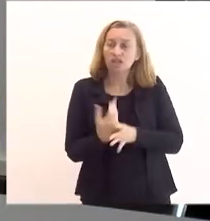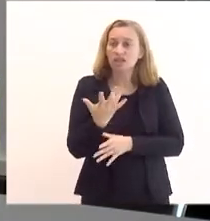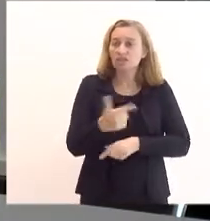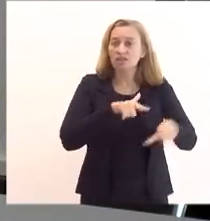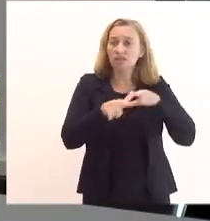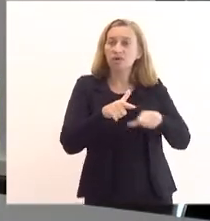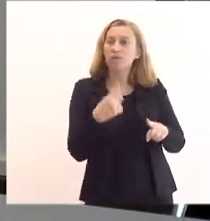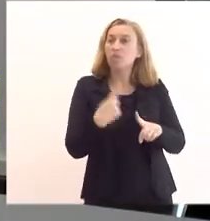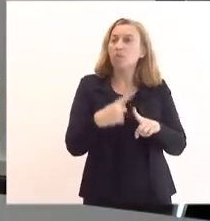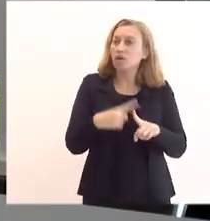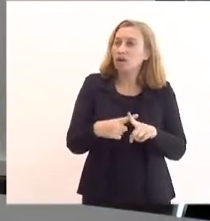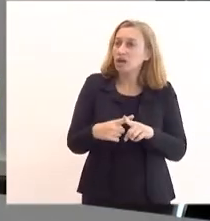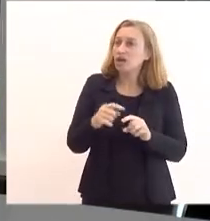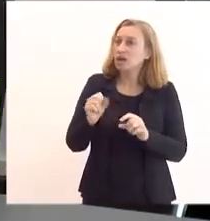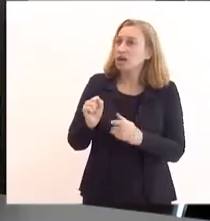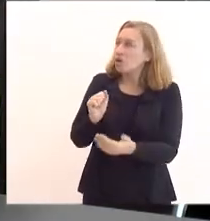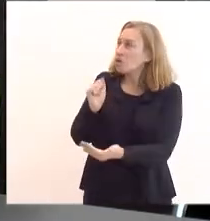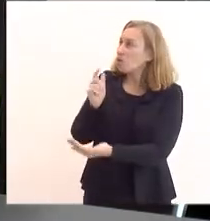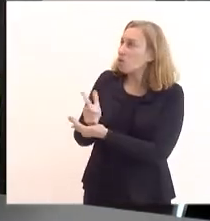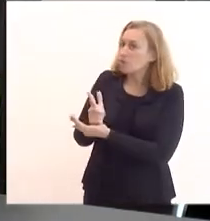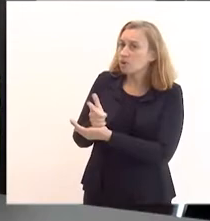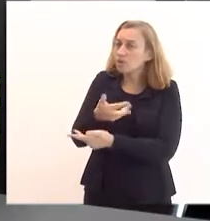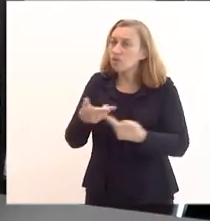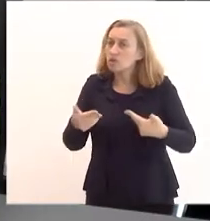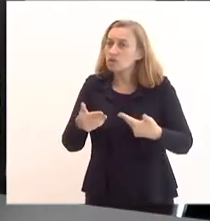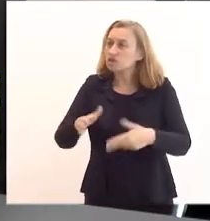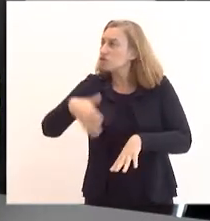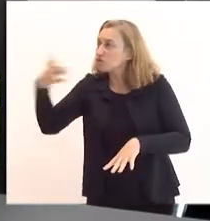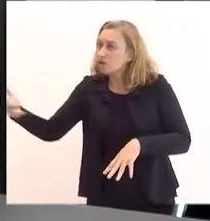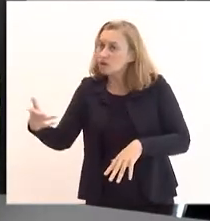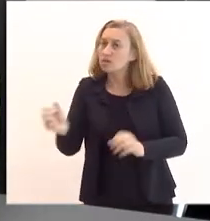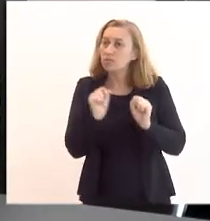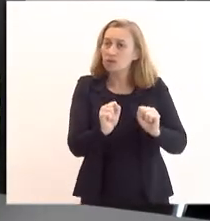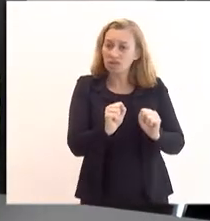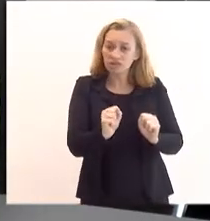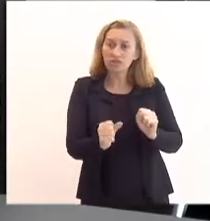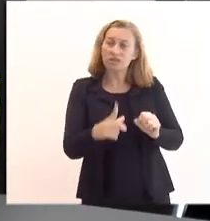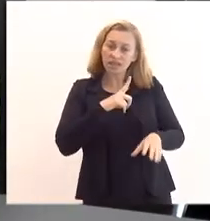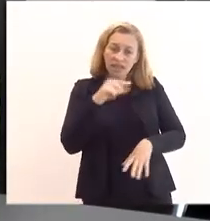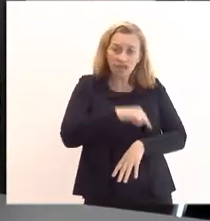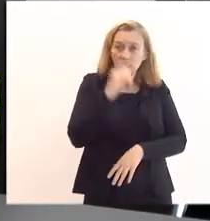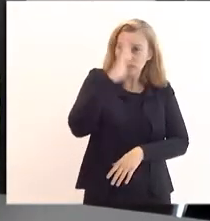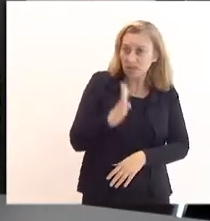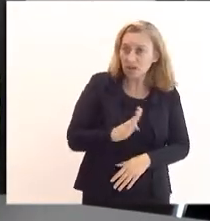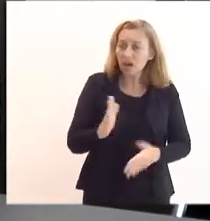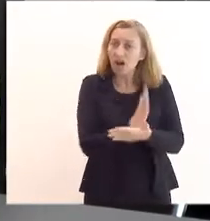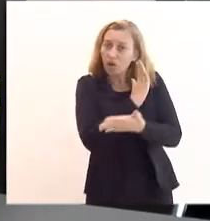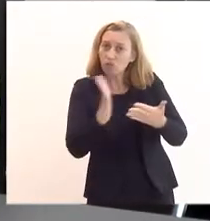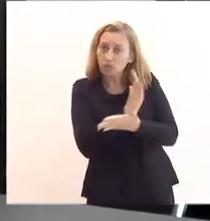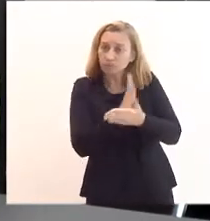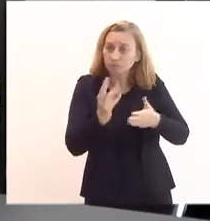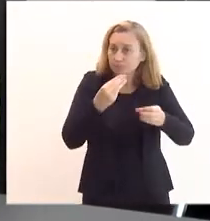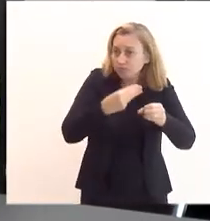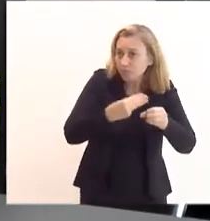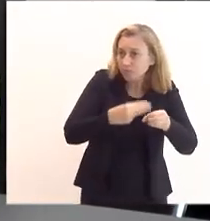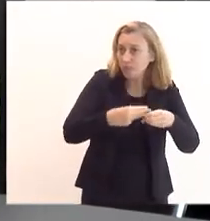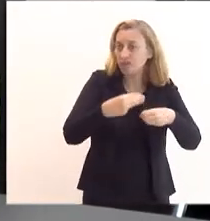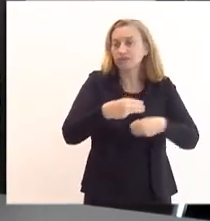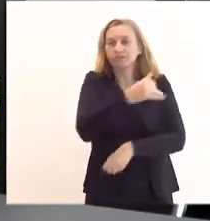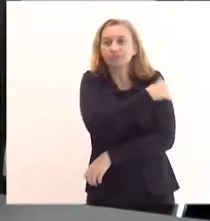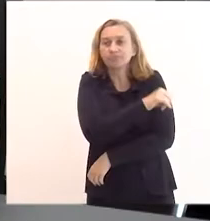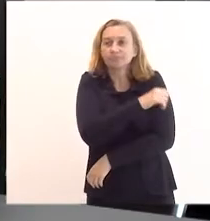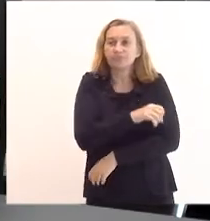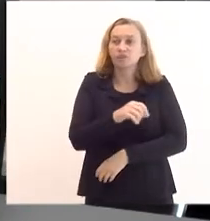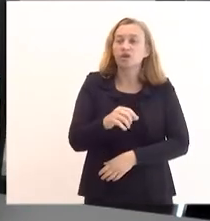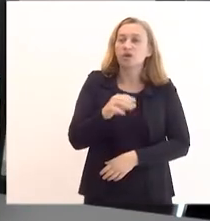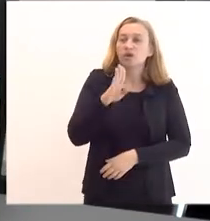importa algo que pode ser produzido aqui? A questão do SUS. Alguns municípios aqui do Rio, as redes municipais, Búzios e Macaé,